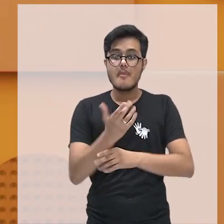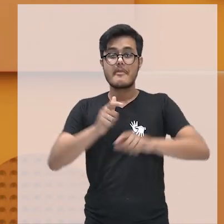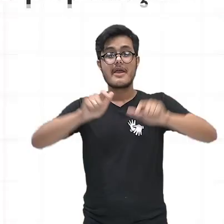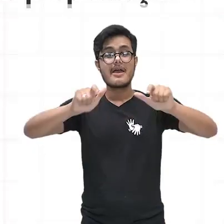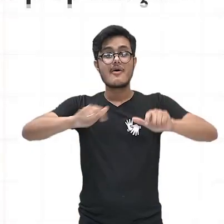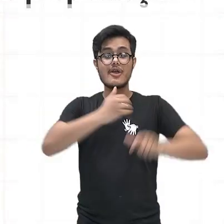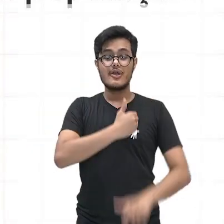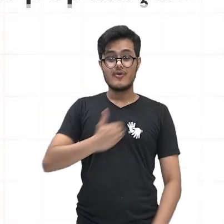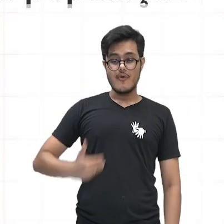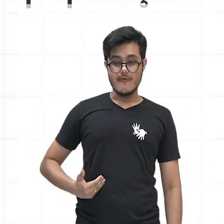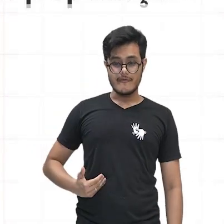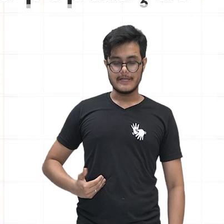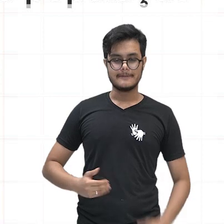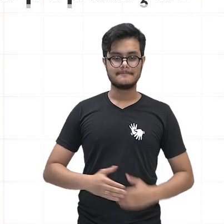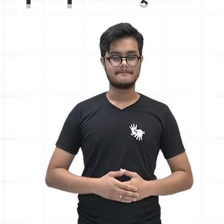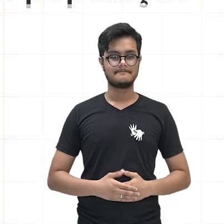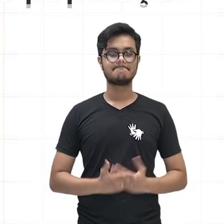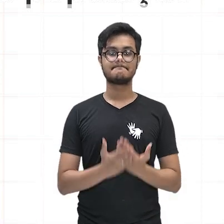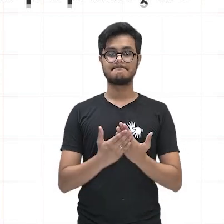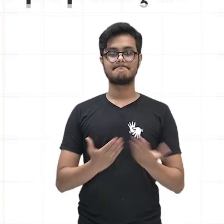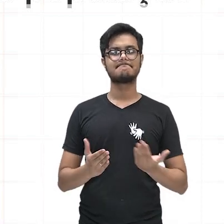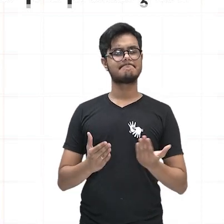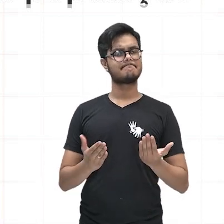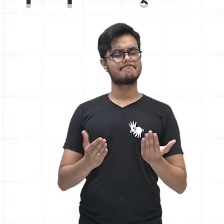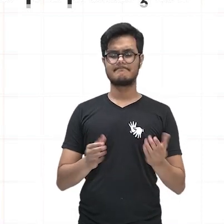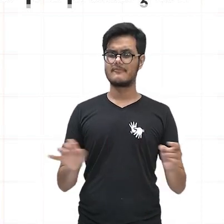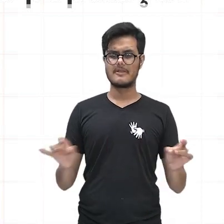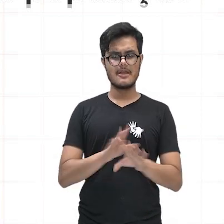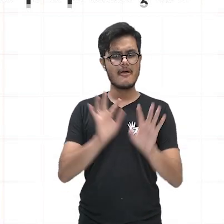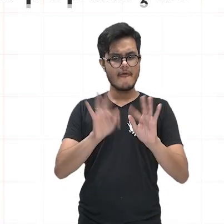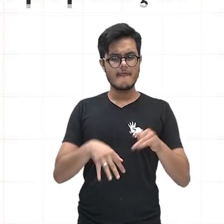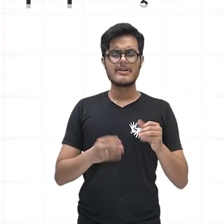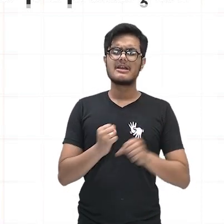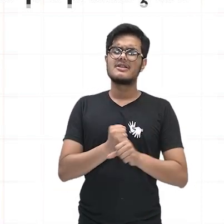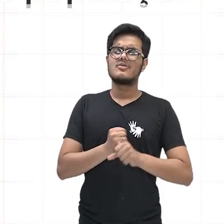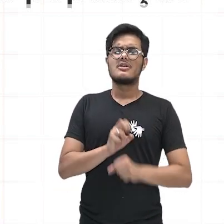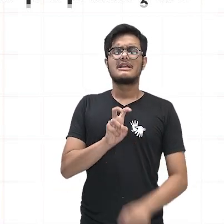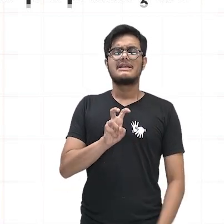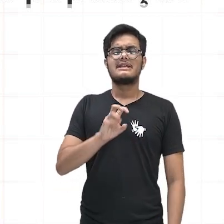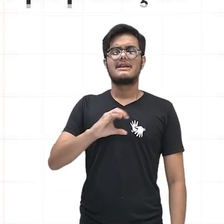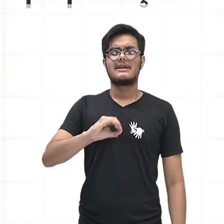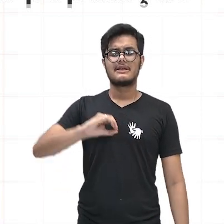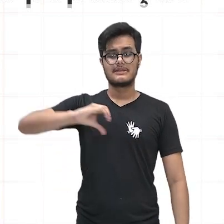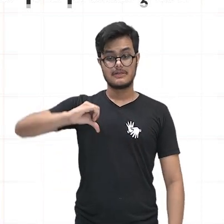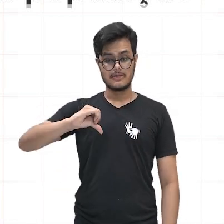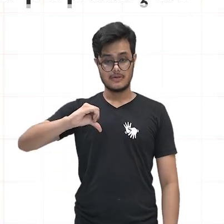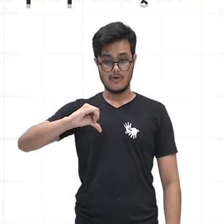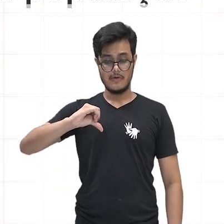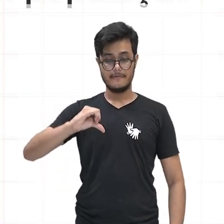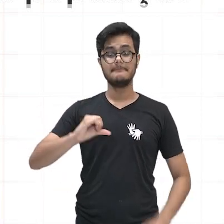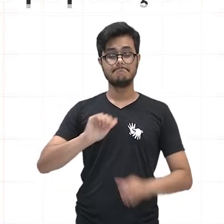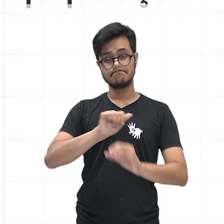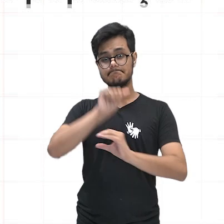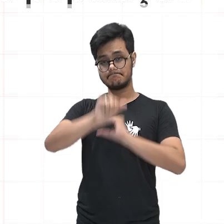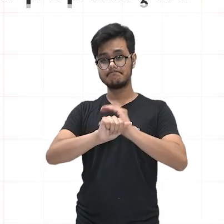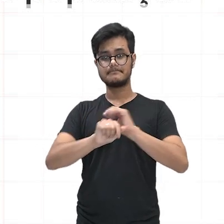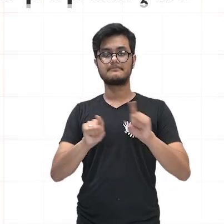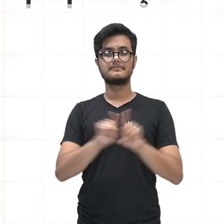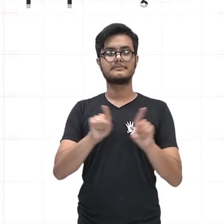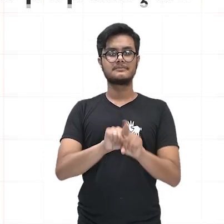governo Olha só o fim da monarquia Romana ocorreria ali no ano de 9 antes de. Cristo